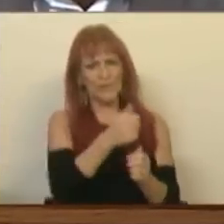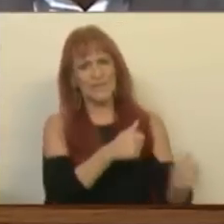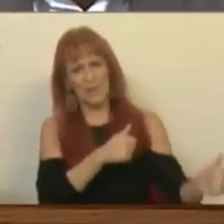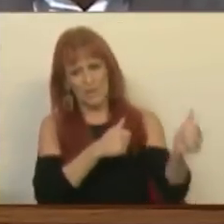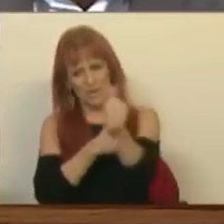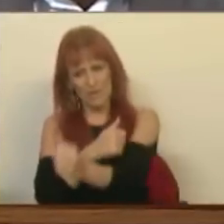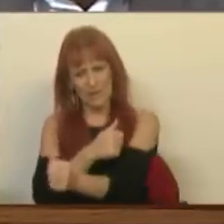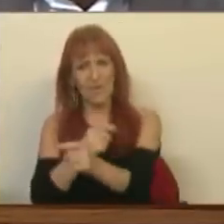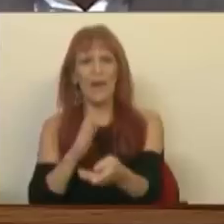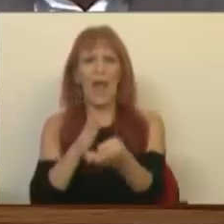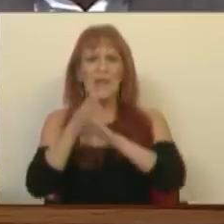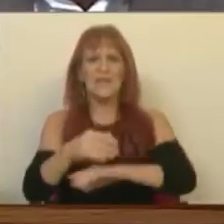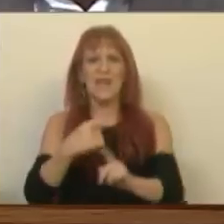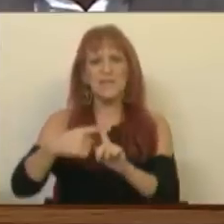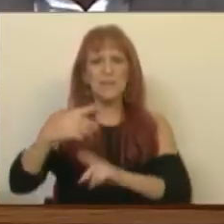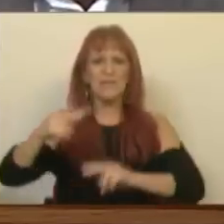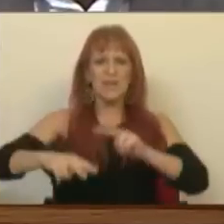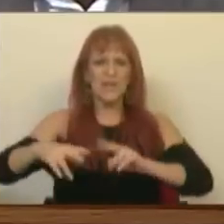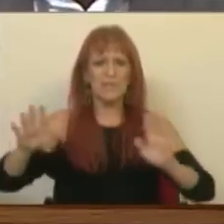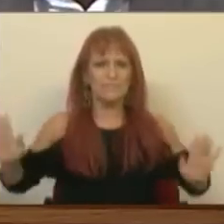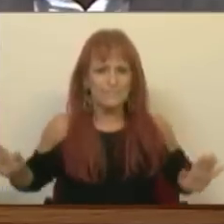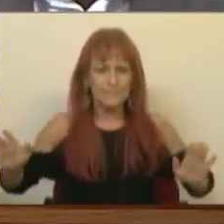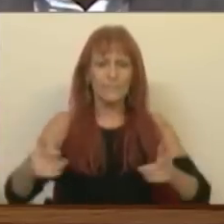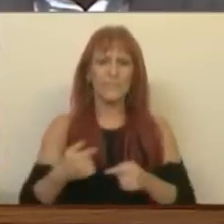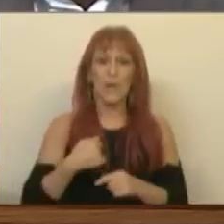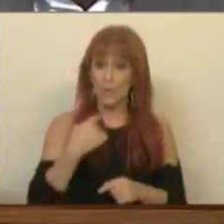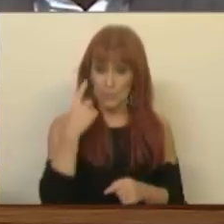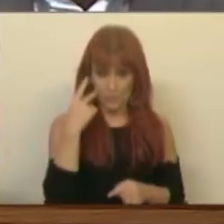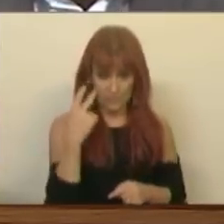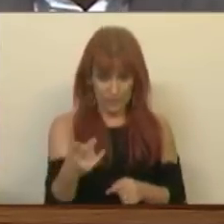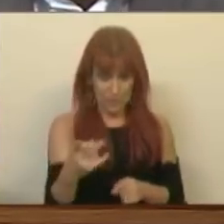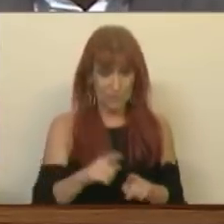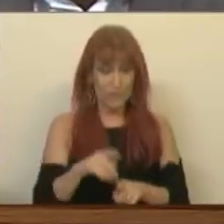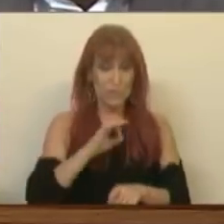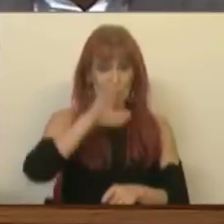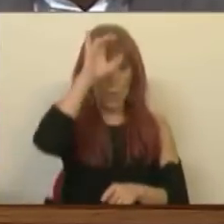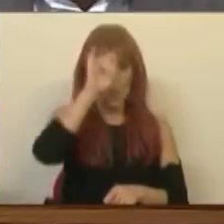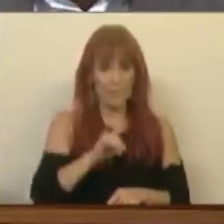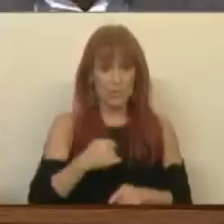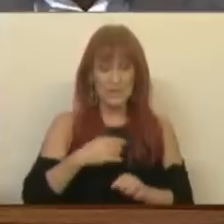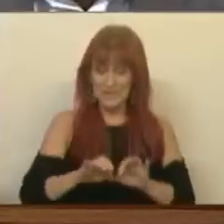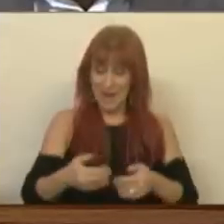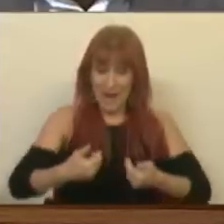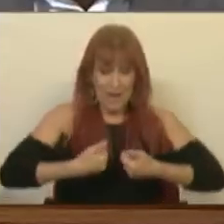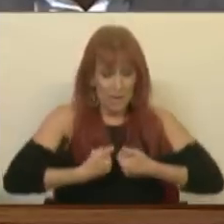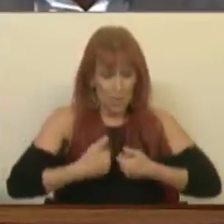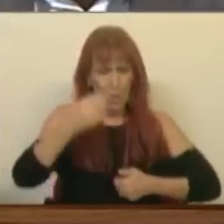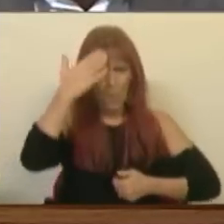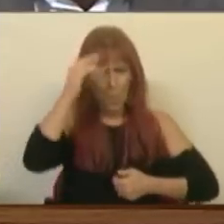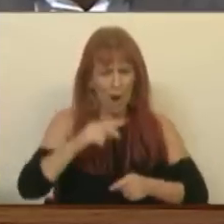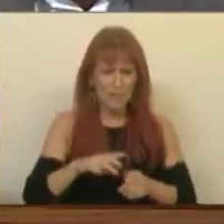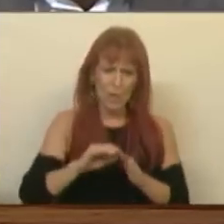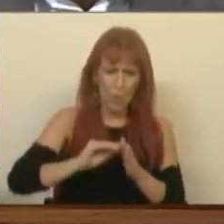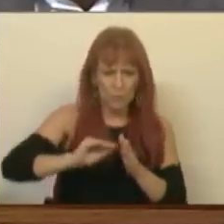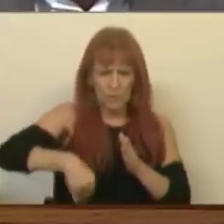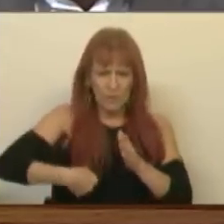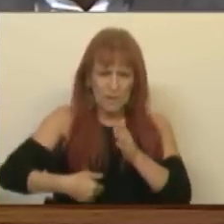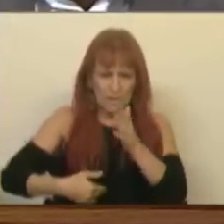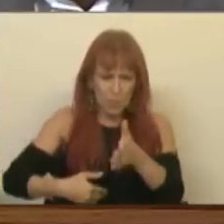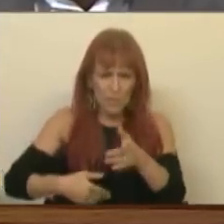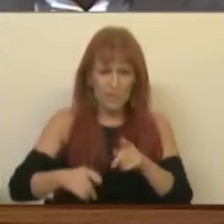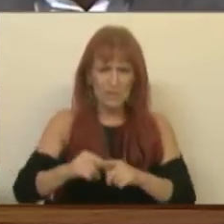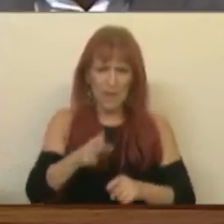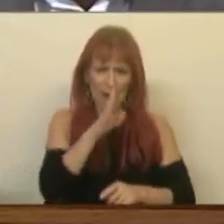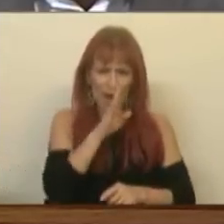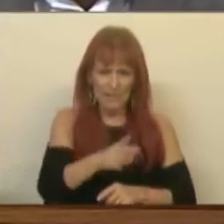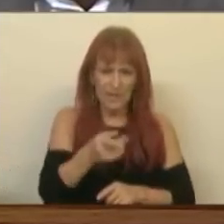ter acesso a benefícios fiscais eu registo que sempre o primeiro ministro como eu acho esta contratação e